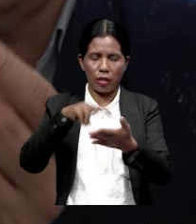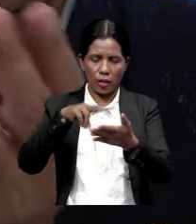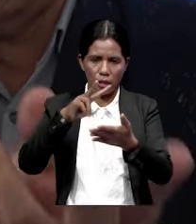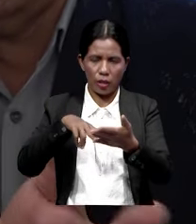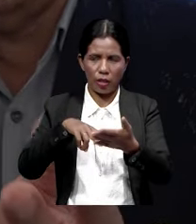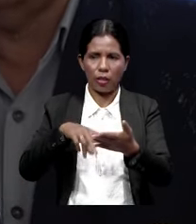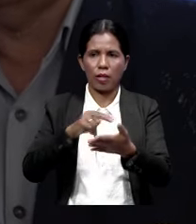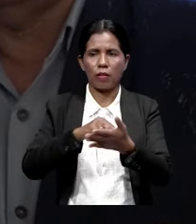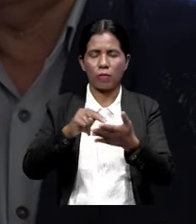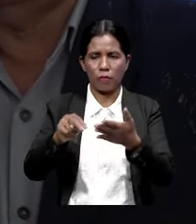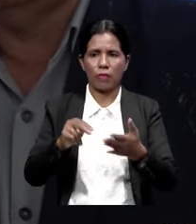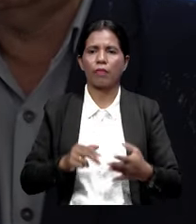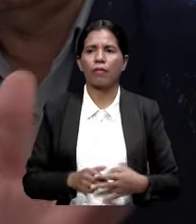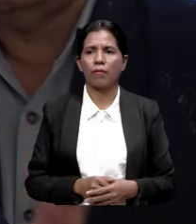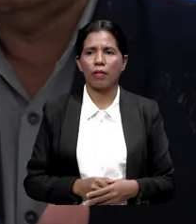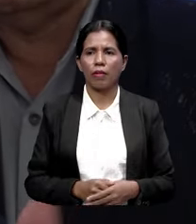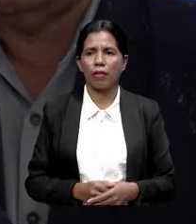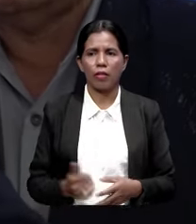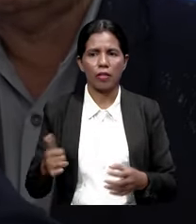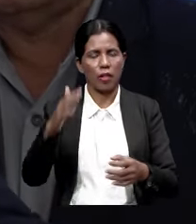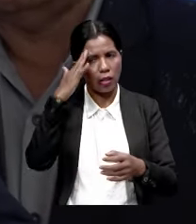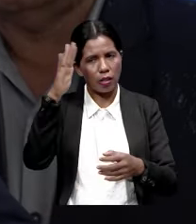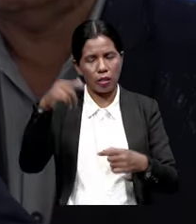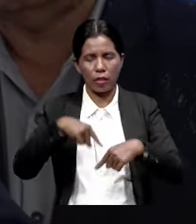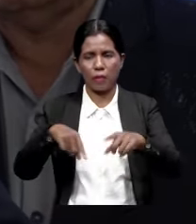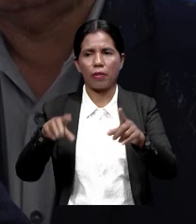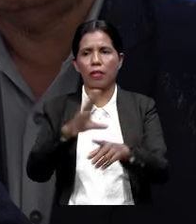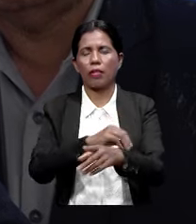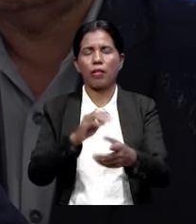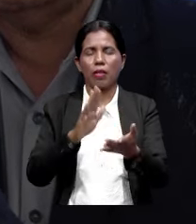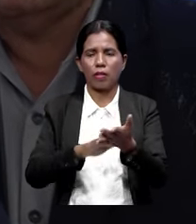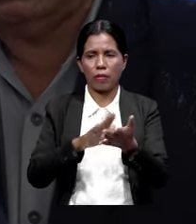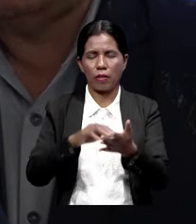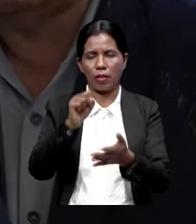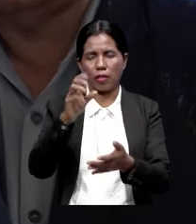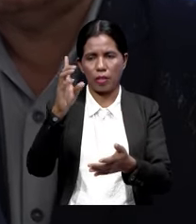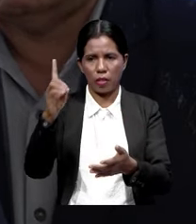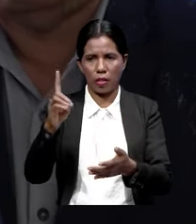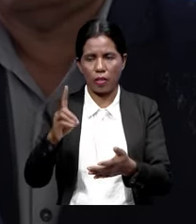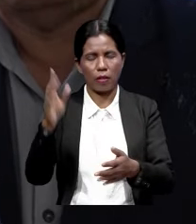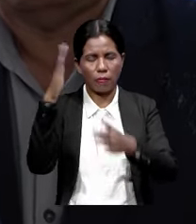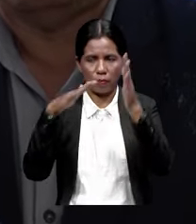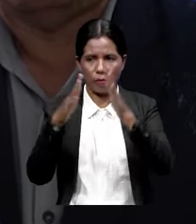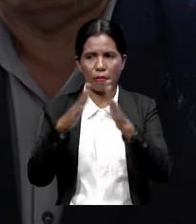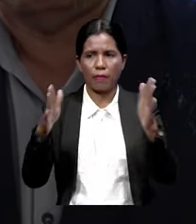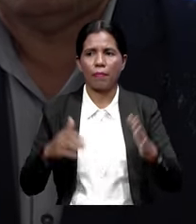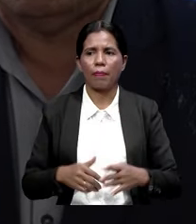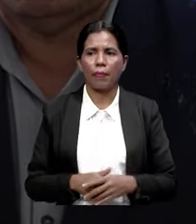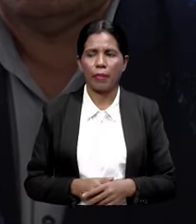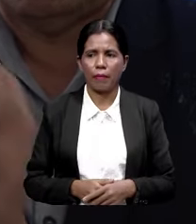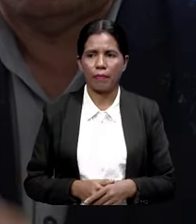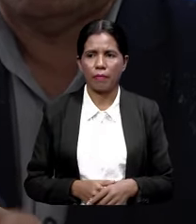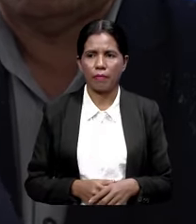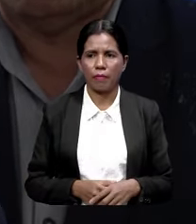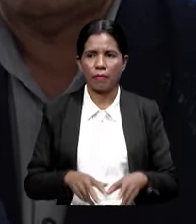o número, né? Se você não conhece, se trabalha o primeiro ano ensino básico, o problema, né? A dificuldade vai ser nem mesmo,